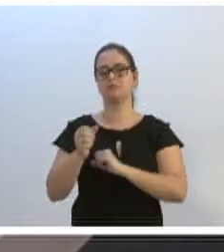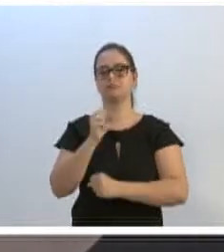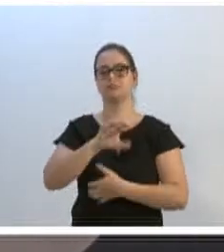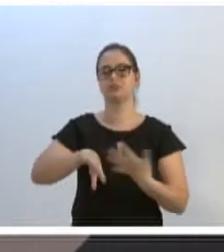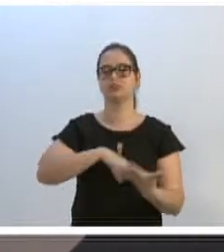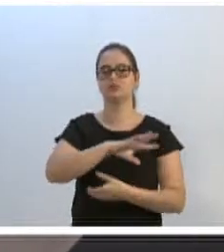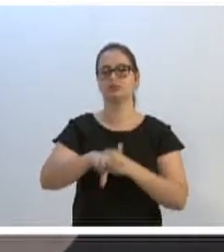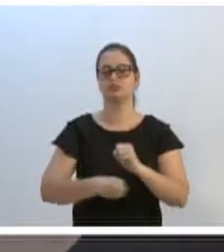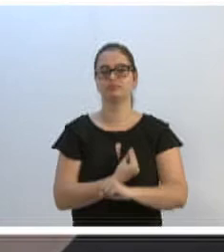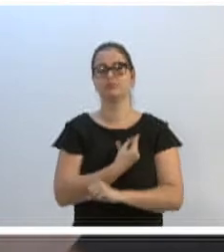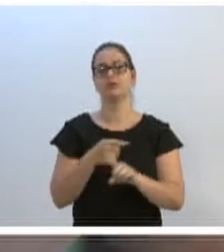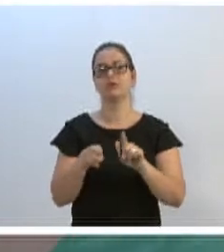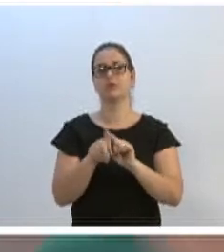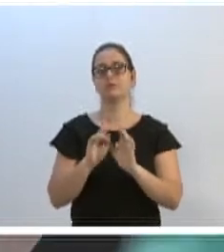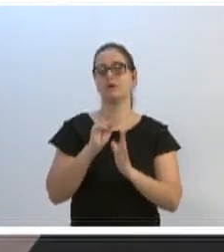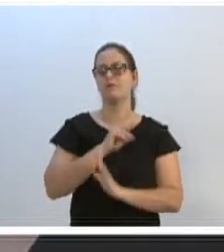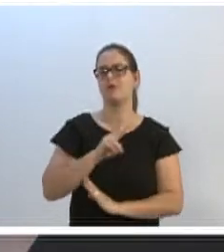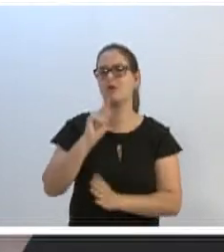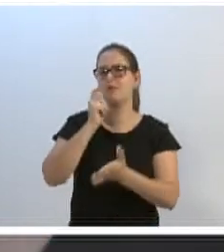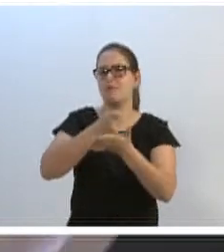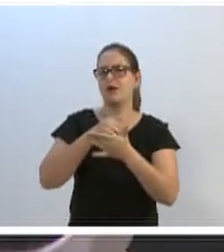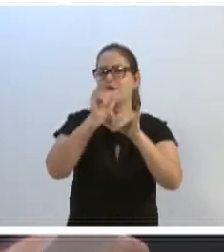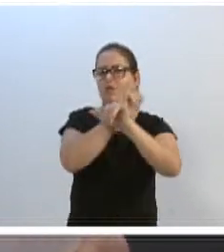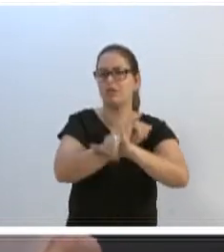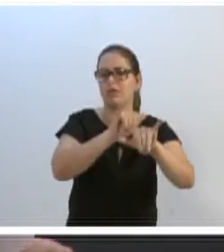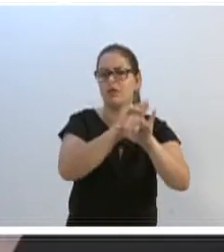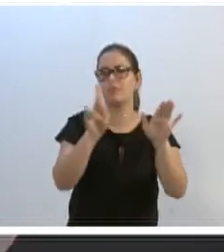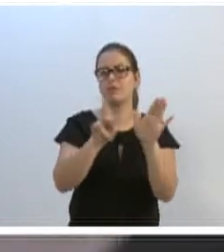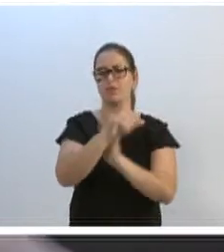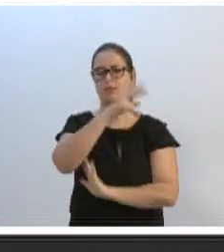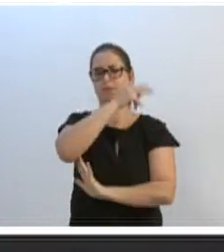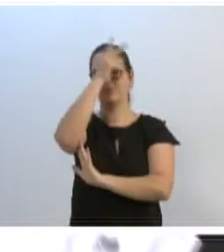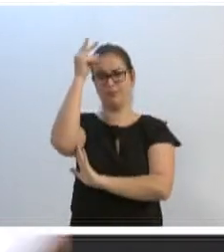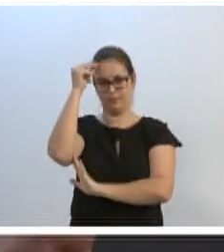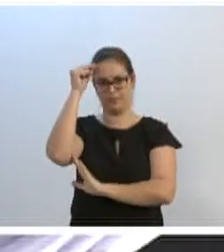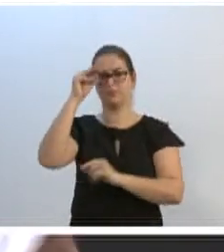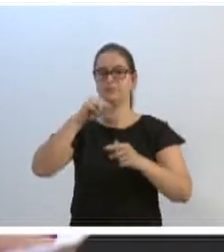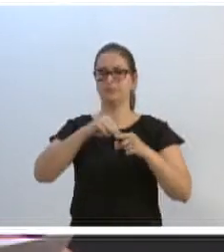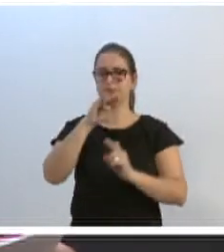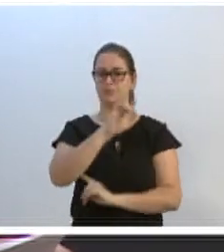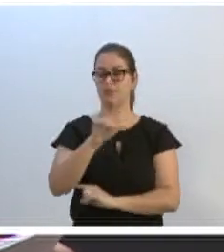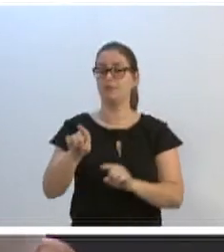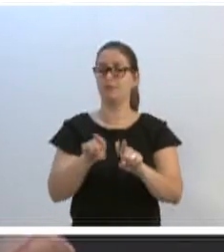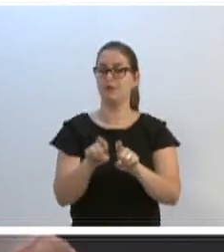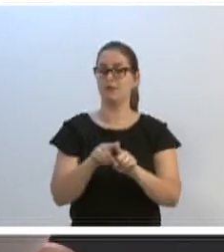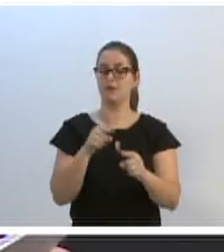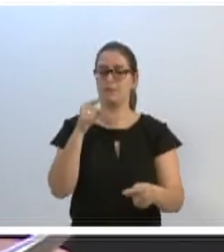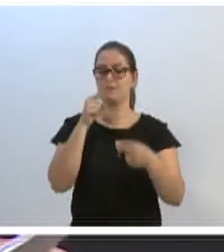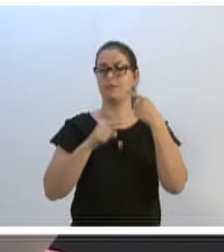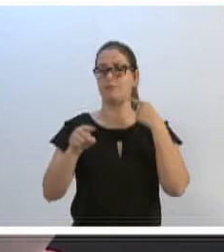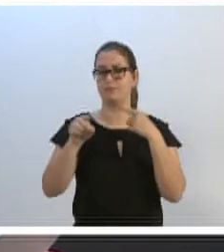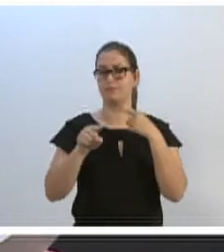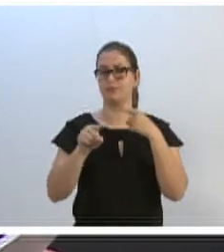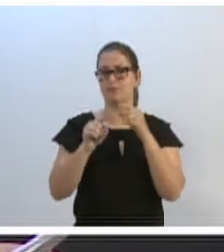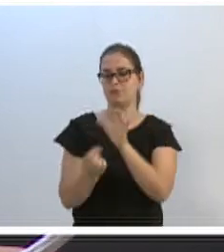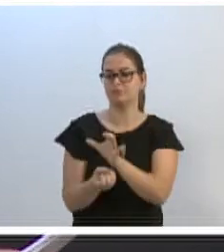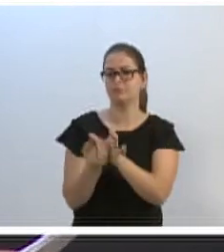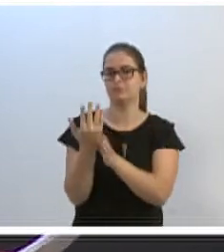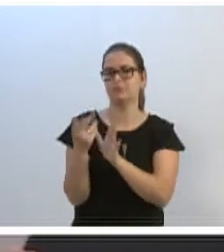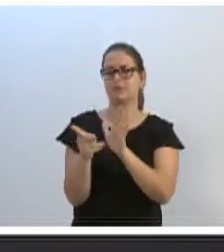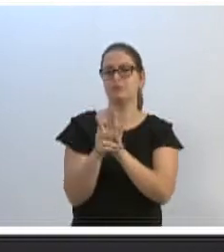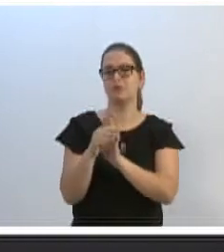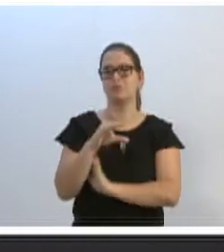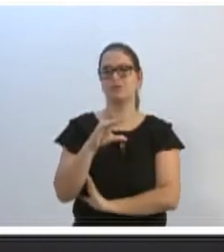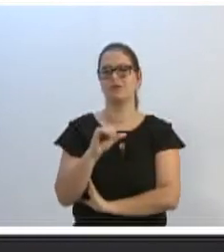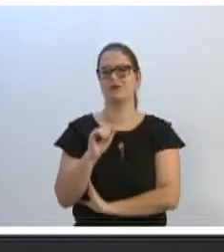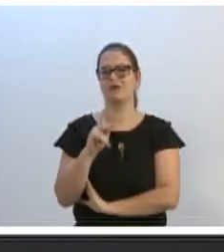sobre a publicação dos valores pagos em publicidade ou propaganda pela Prefeitura Municipal de Blumenau e que trata também da proibição da muda e plantio da espatória